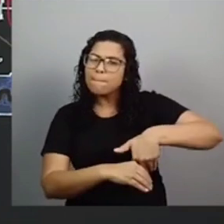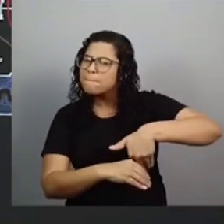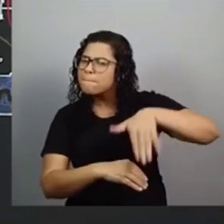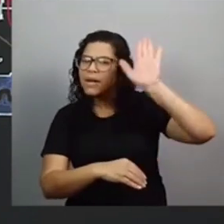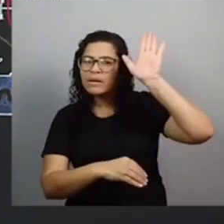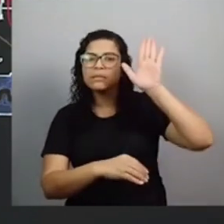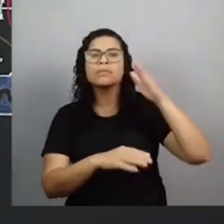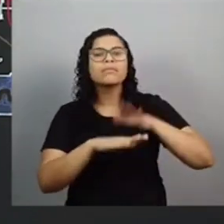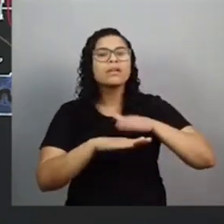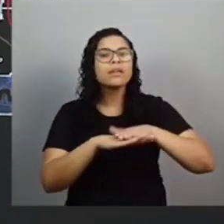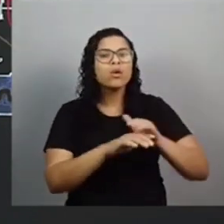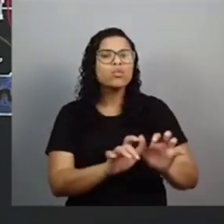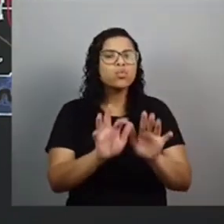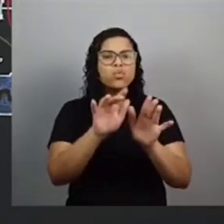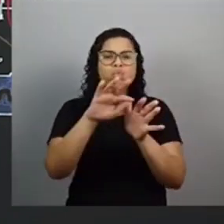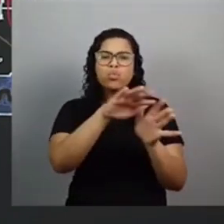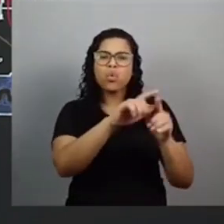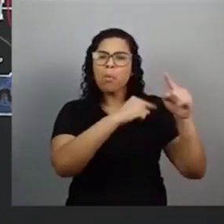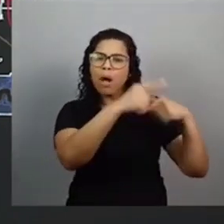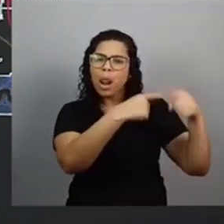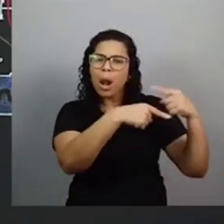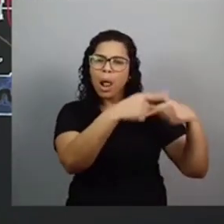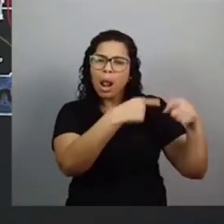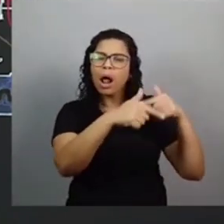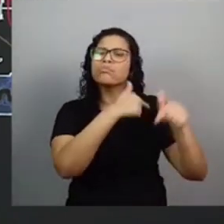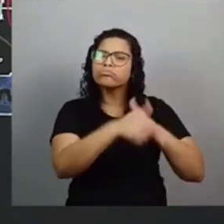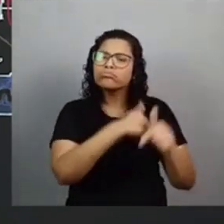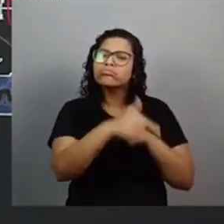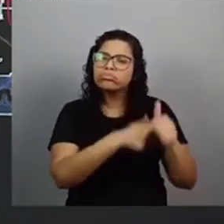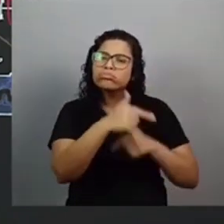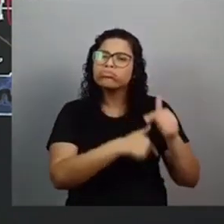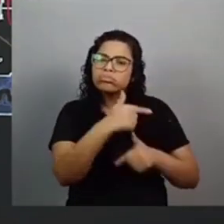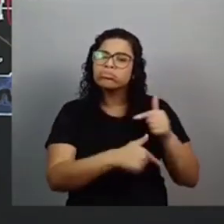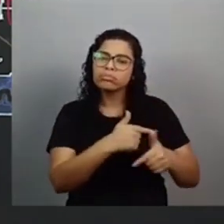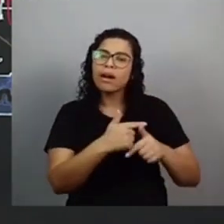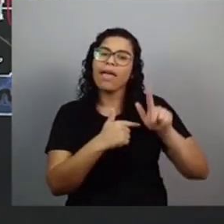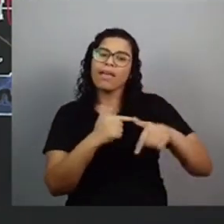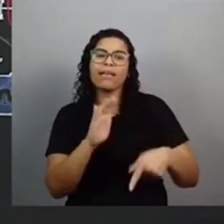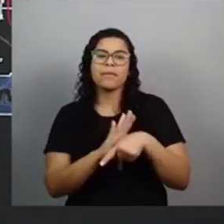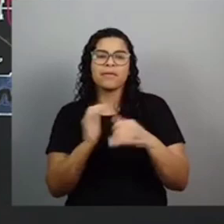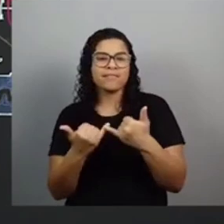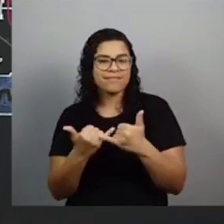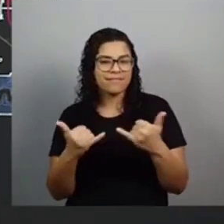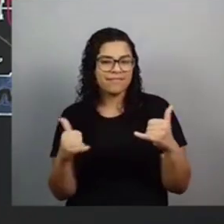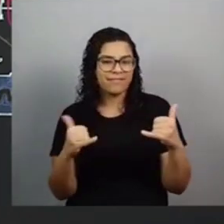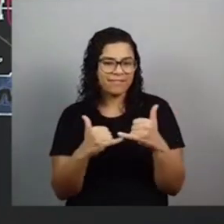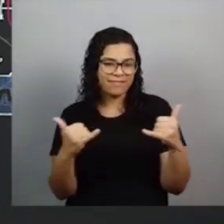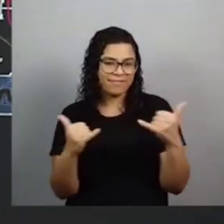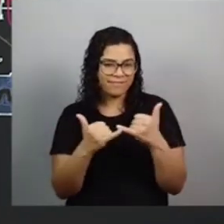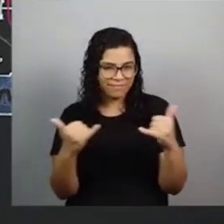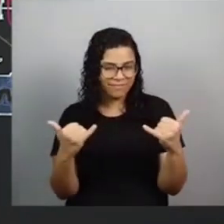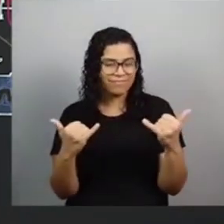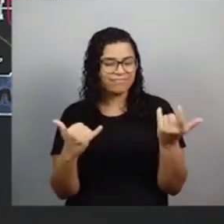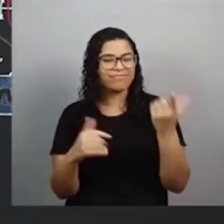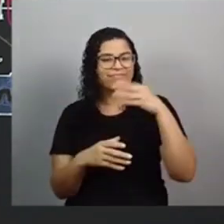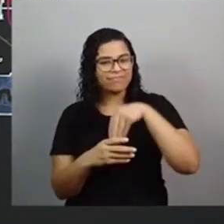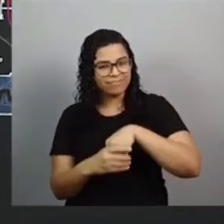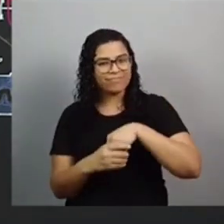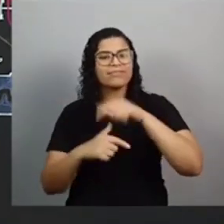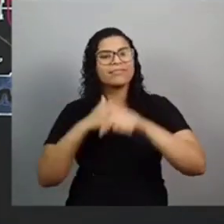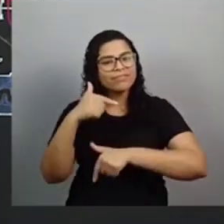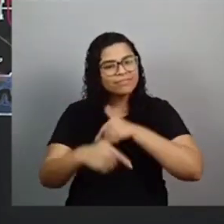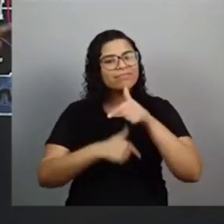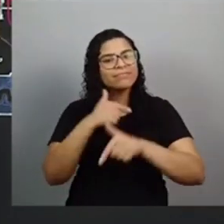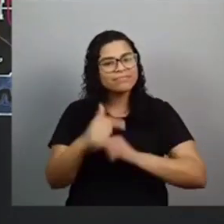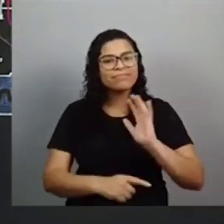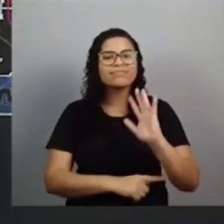usar energia nuclear, acredite, é muita energia e muito trabalho que vai acontecer aqui. E aí